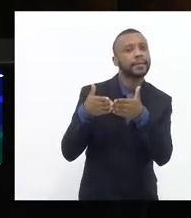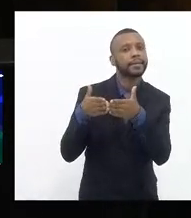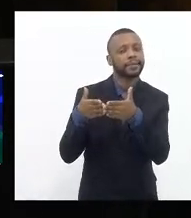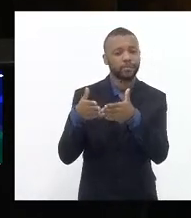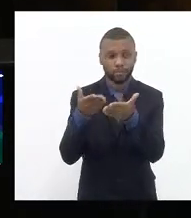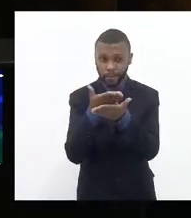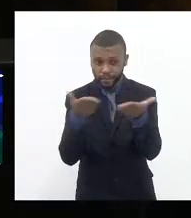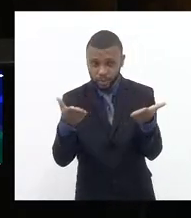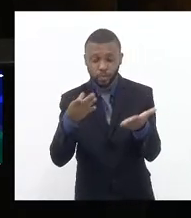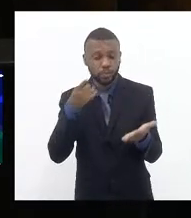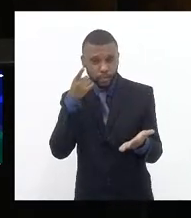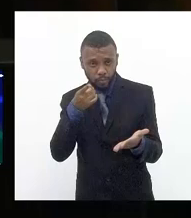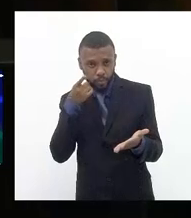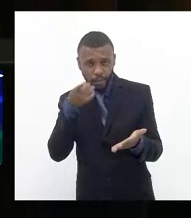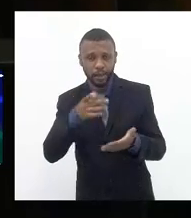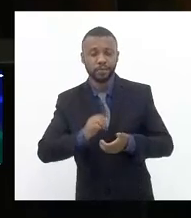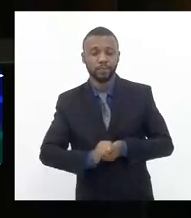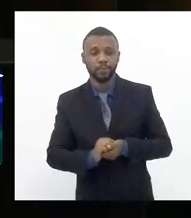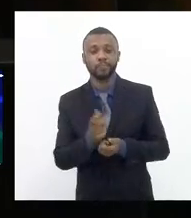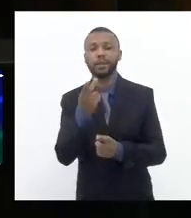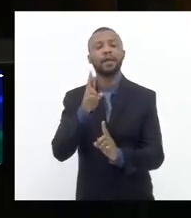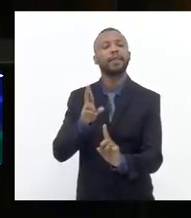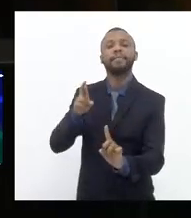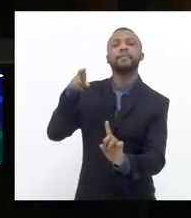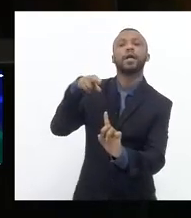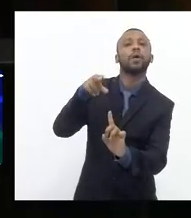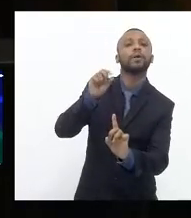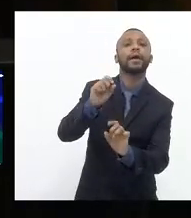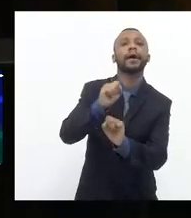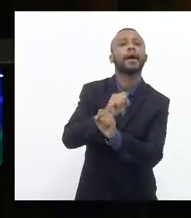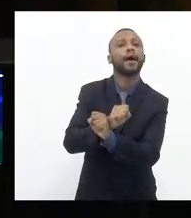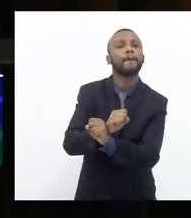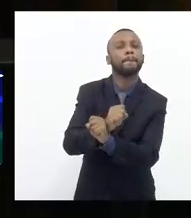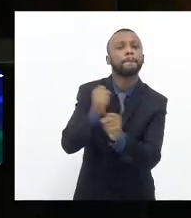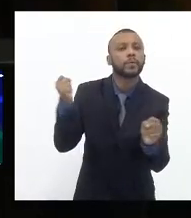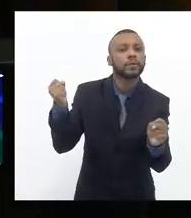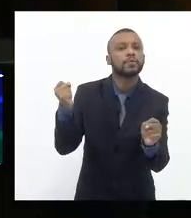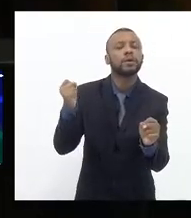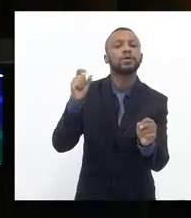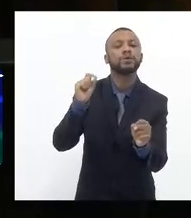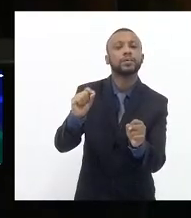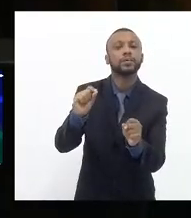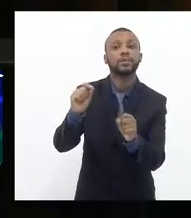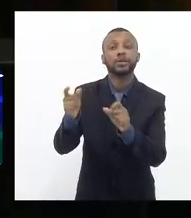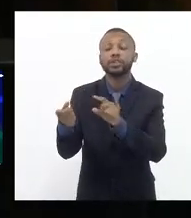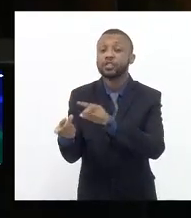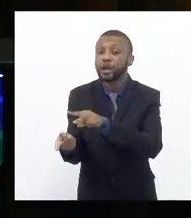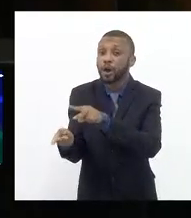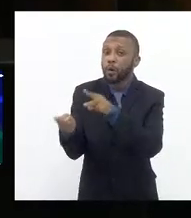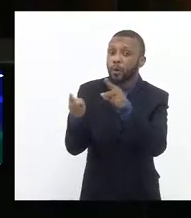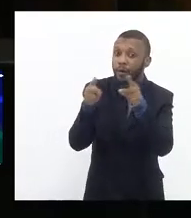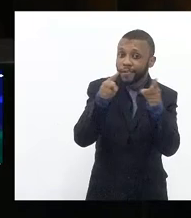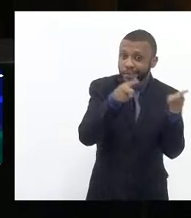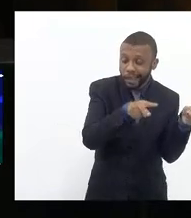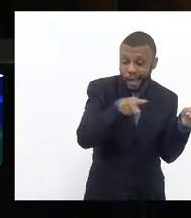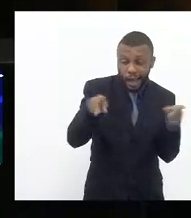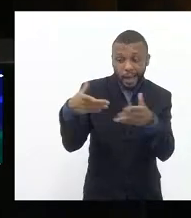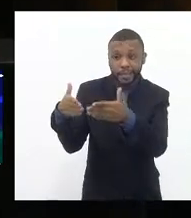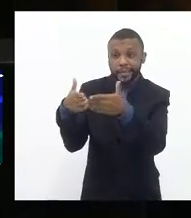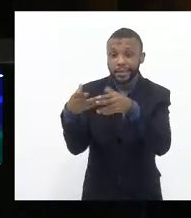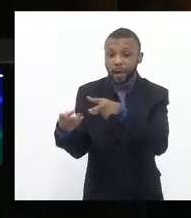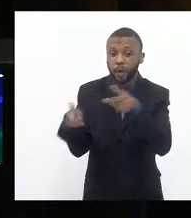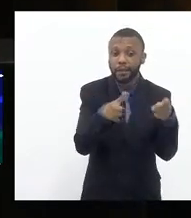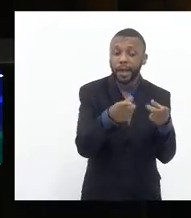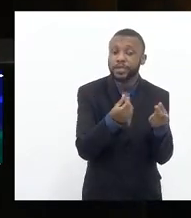Rocha, faz menção à impossibilidade de converter as licenças em pecúnia. Não